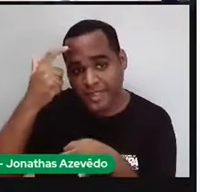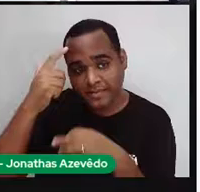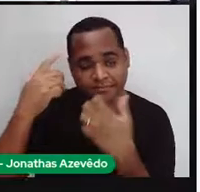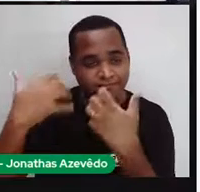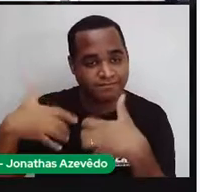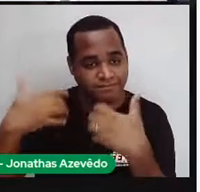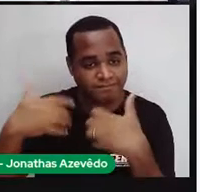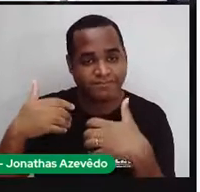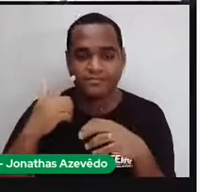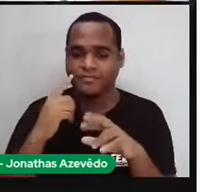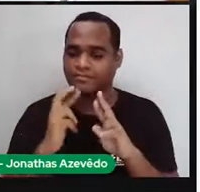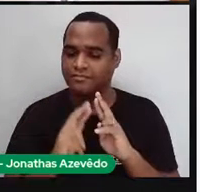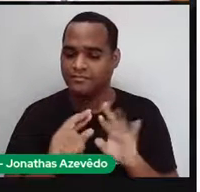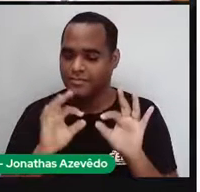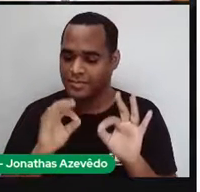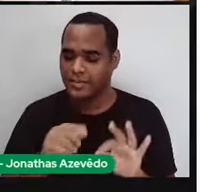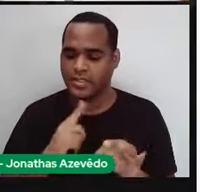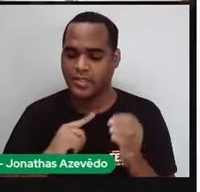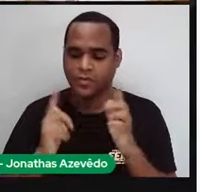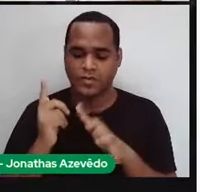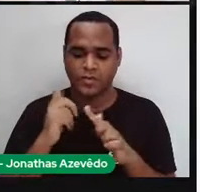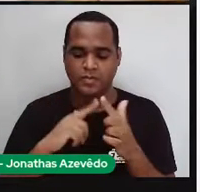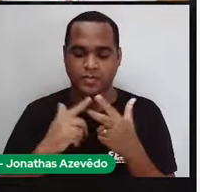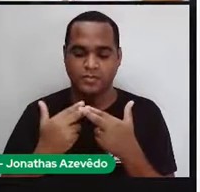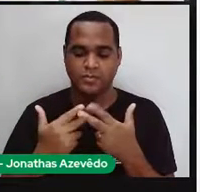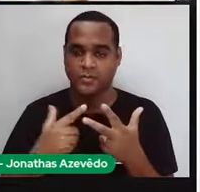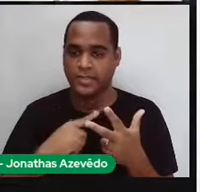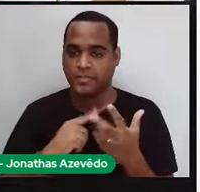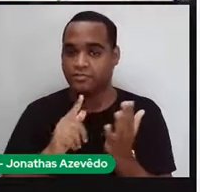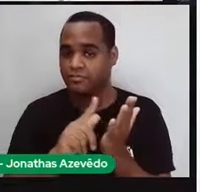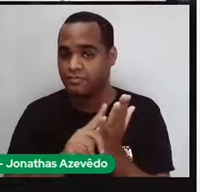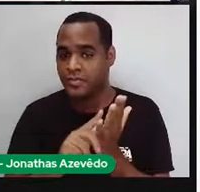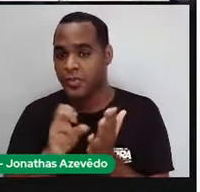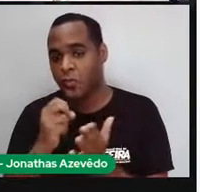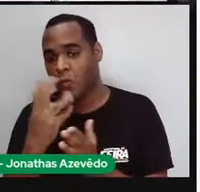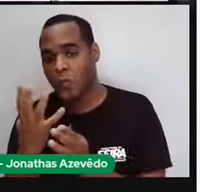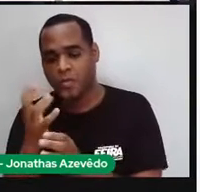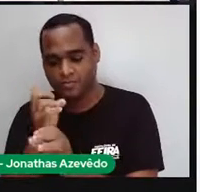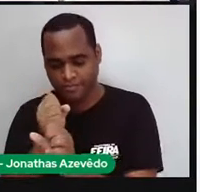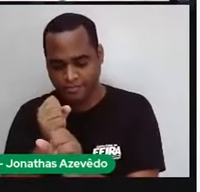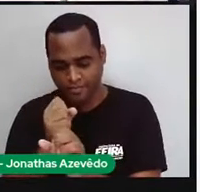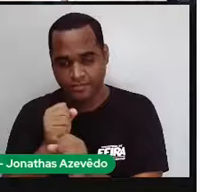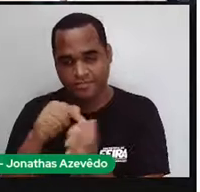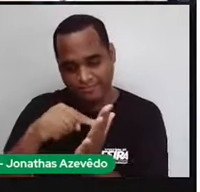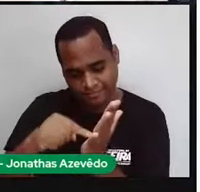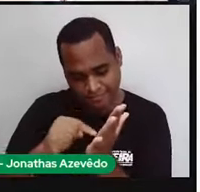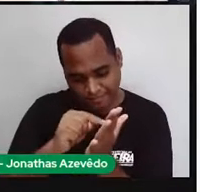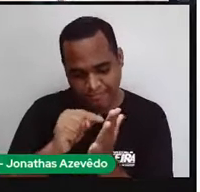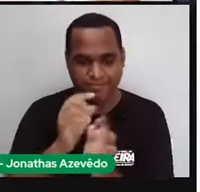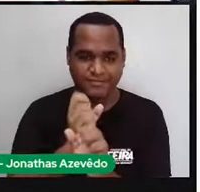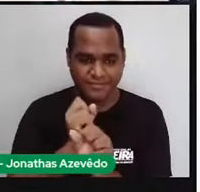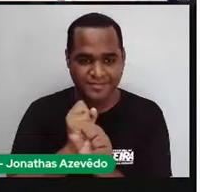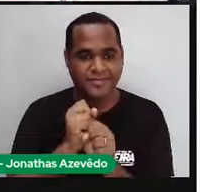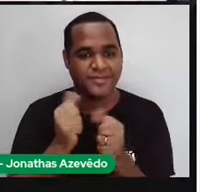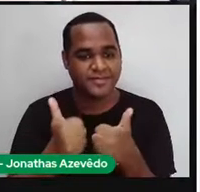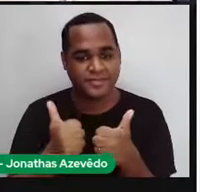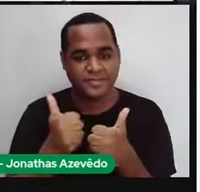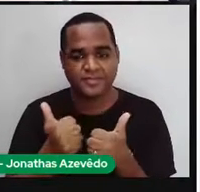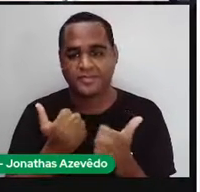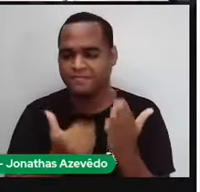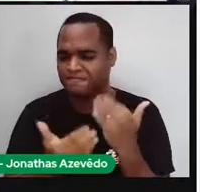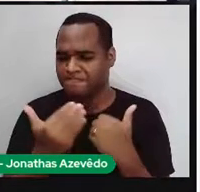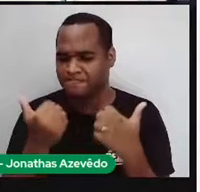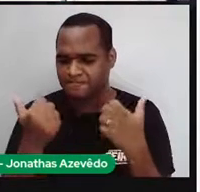na memória para conseguir jogar isso no papel na calculadora né Nós vamos lá